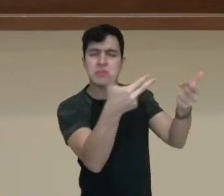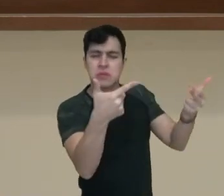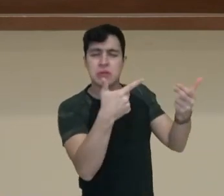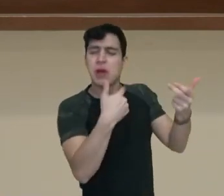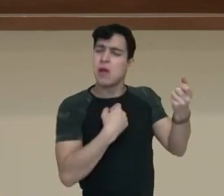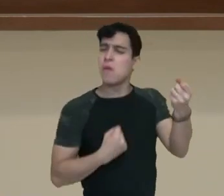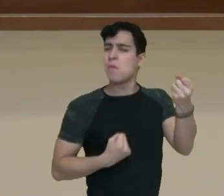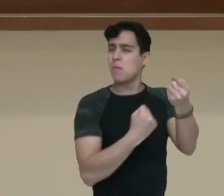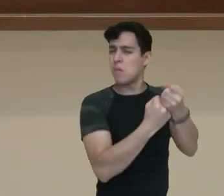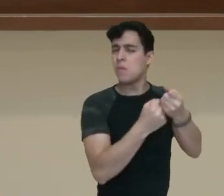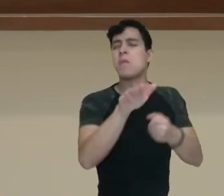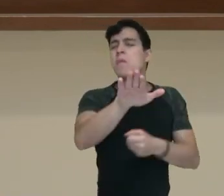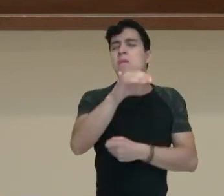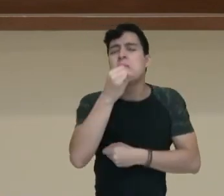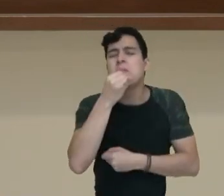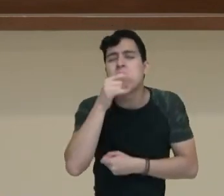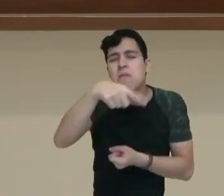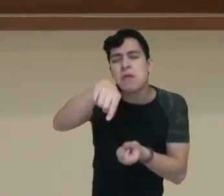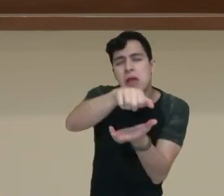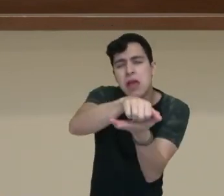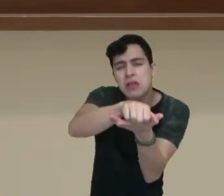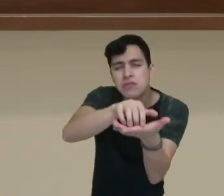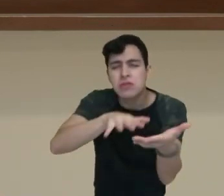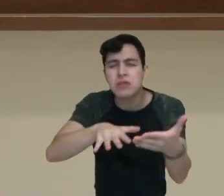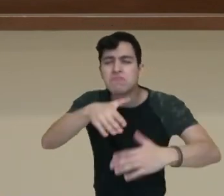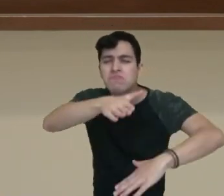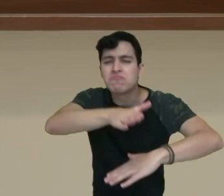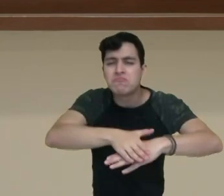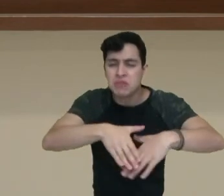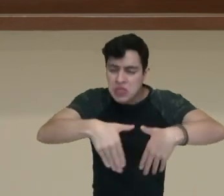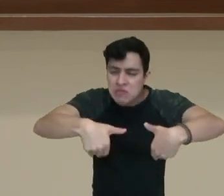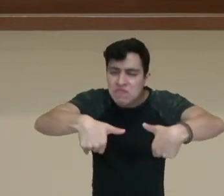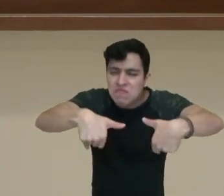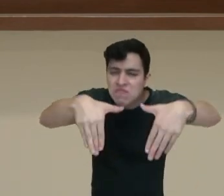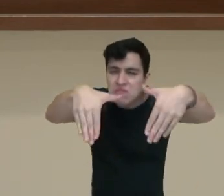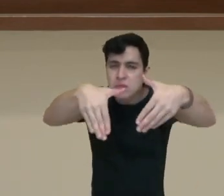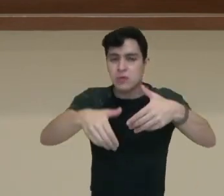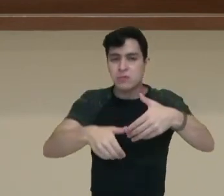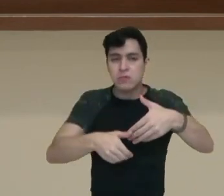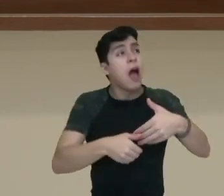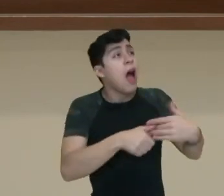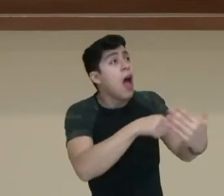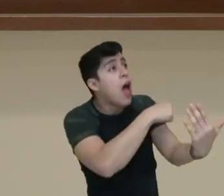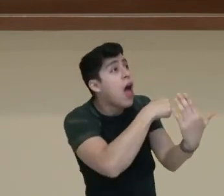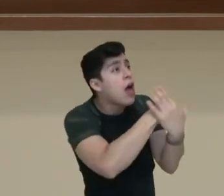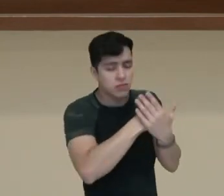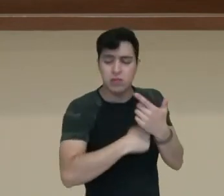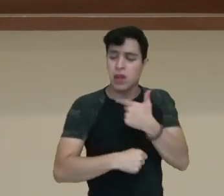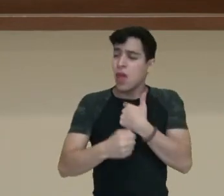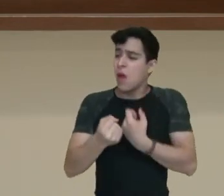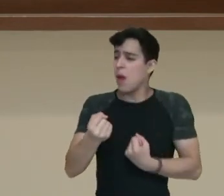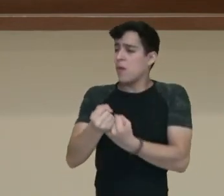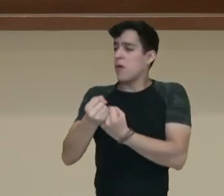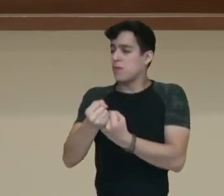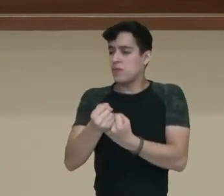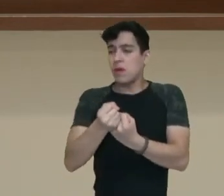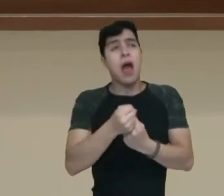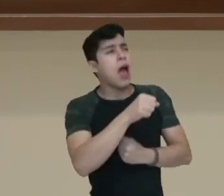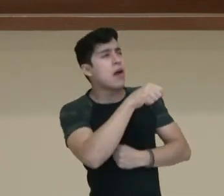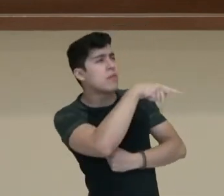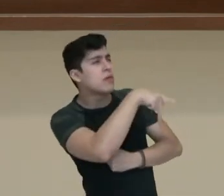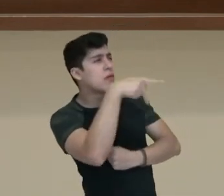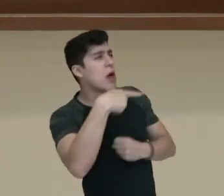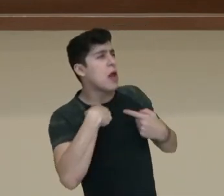apoio. Você precisou de mim, eu estou aqui. Se precisar de um auxílio, ou você perguntar, professora, você concorda que eu faço isso? Sim, eu te apoio. Pode fazer.